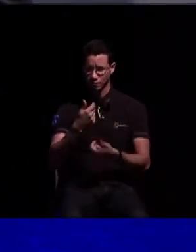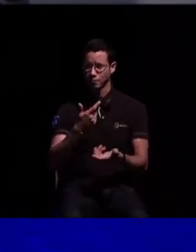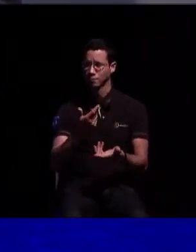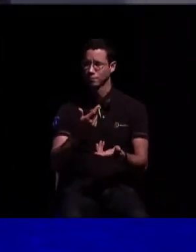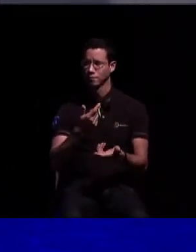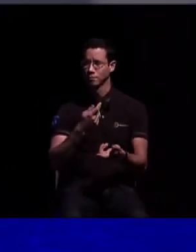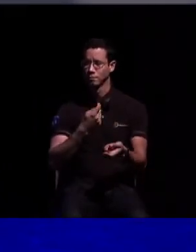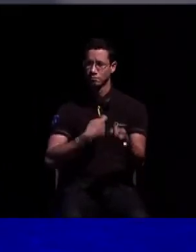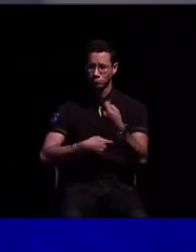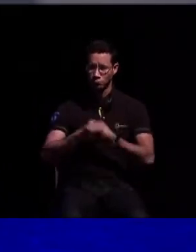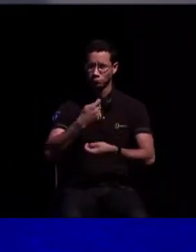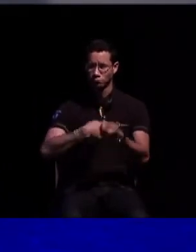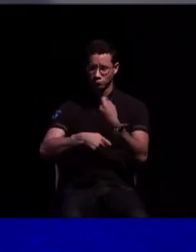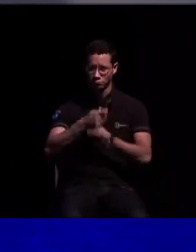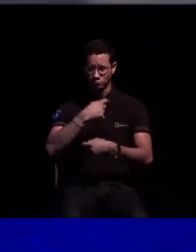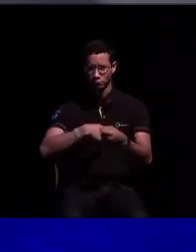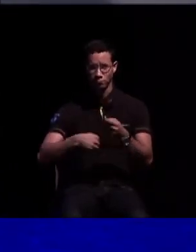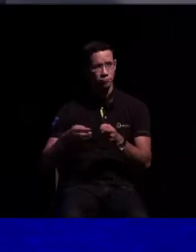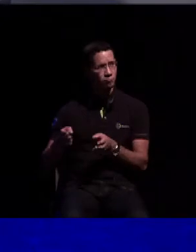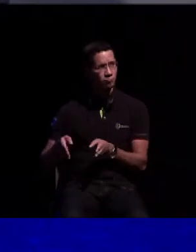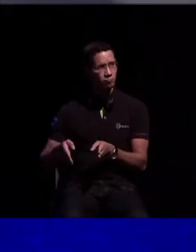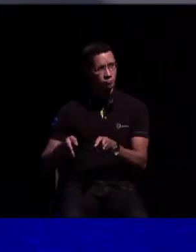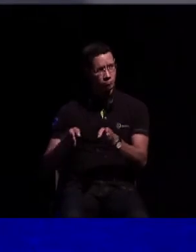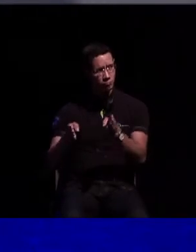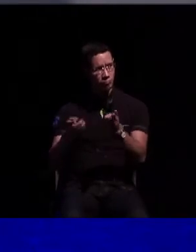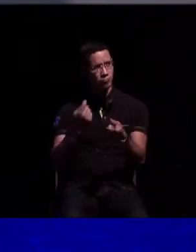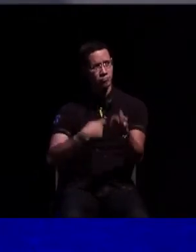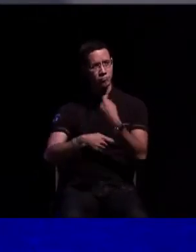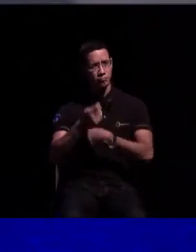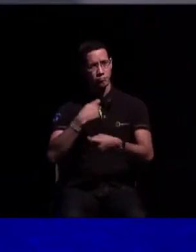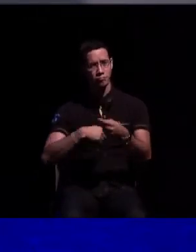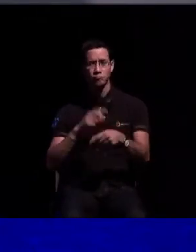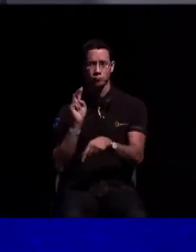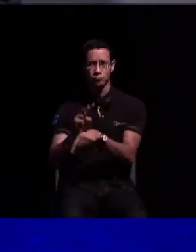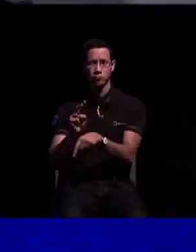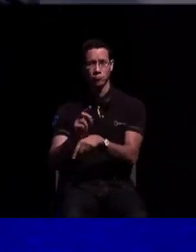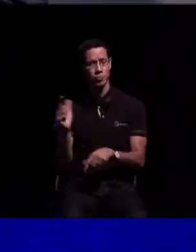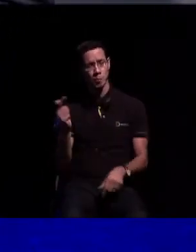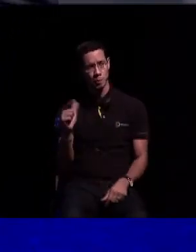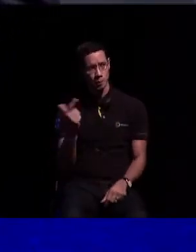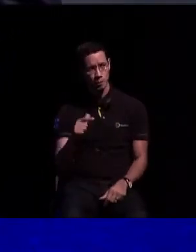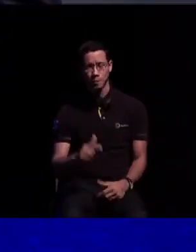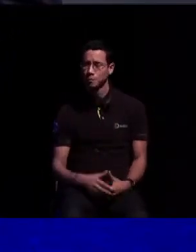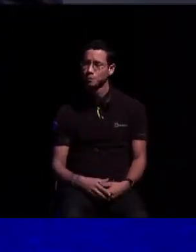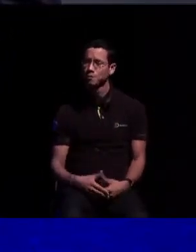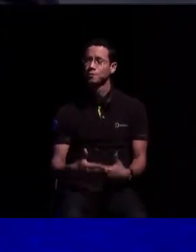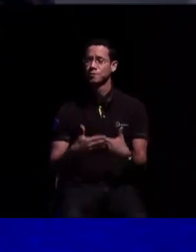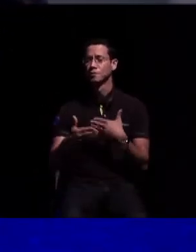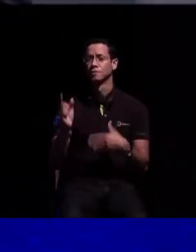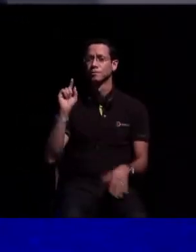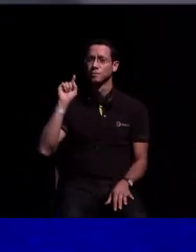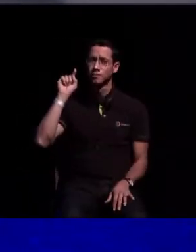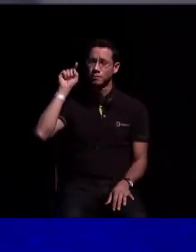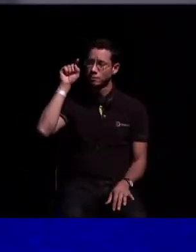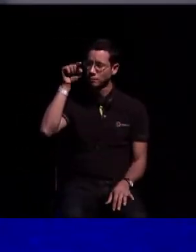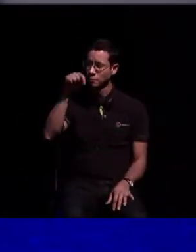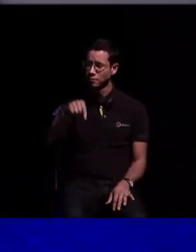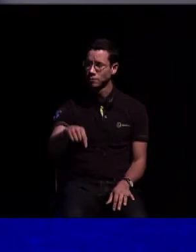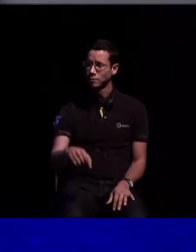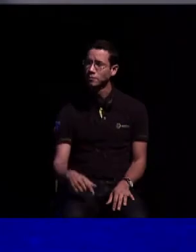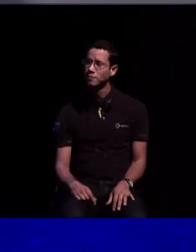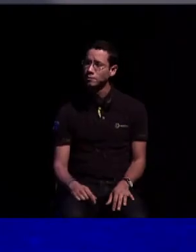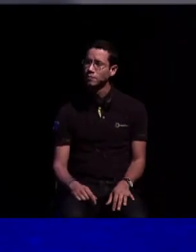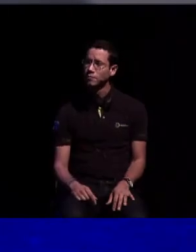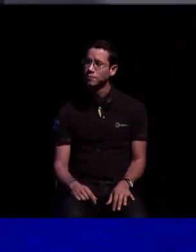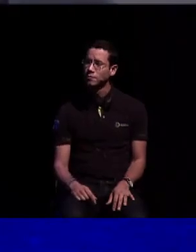um fluxo paralelo de capitais sem nenhum controle, né, que vão terminar, de algum